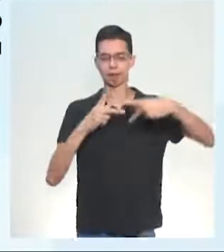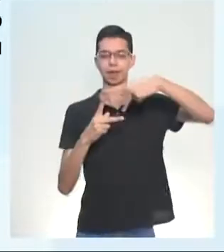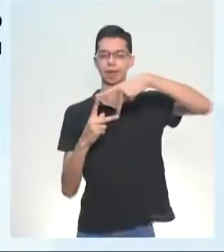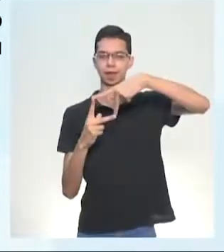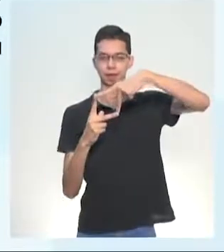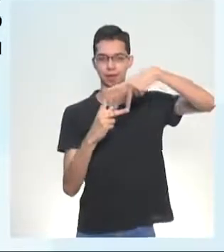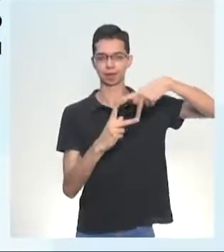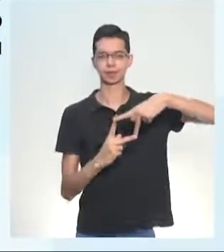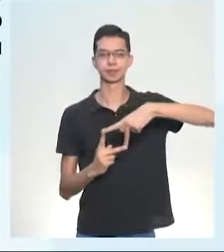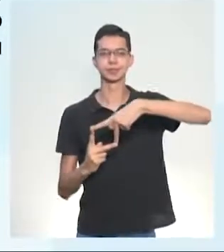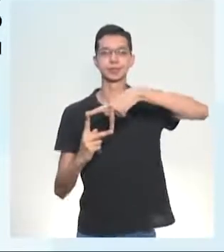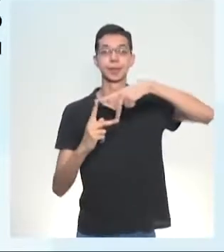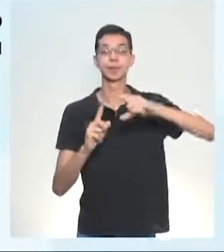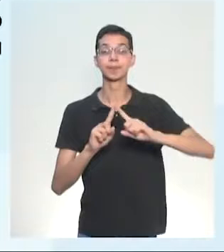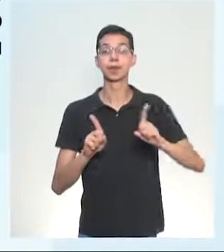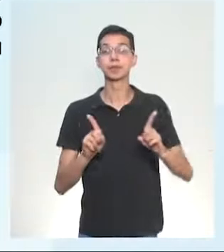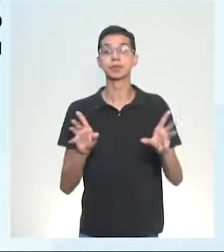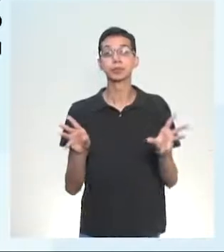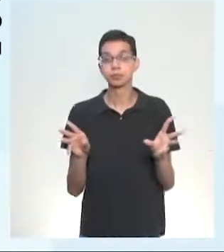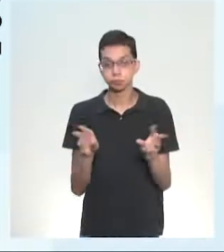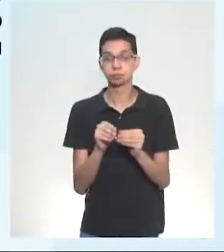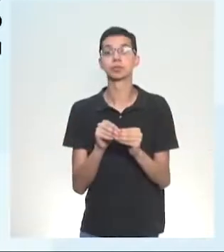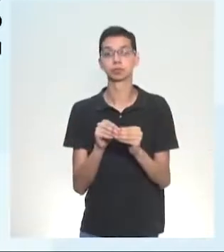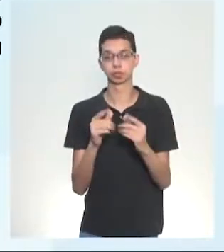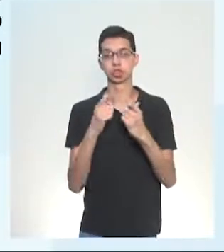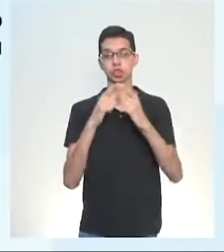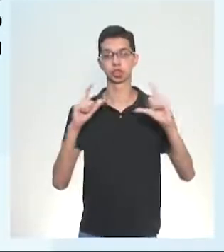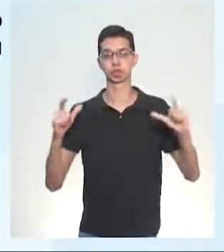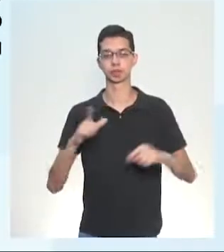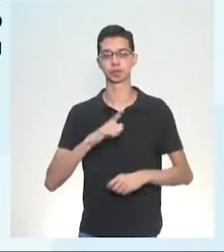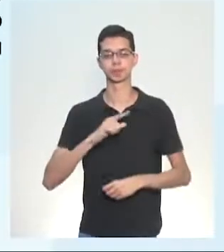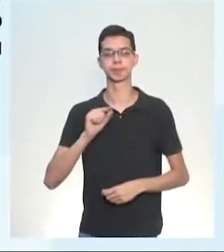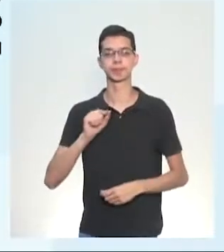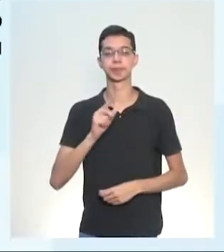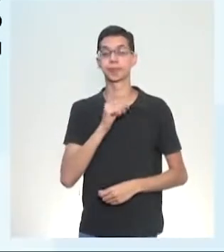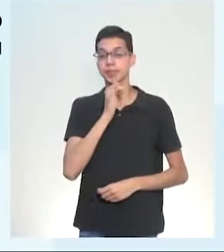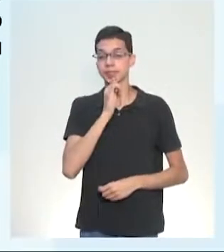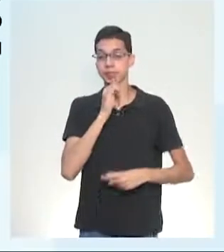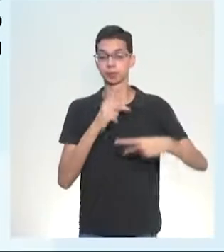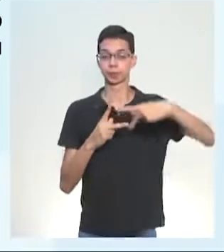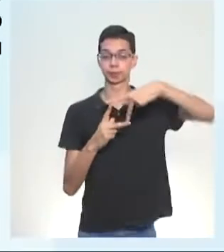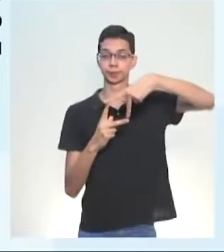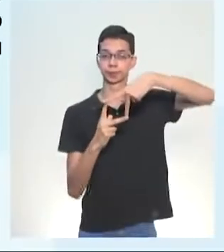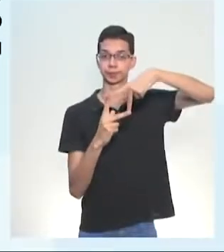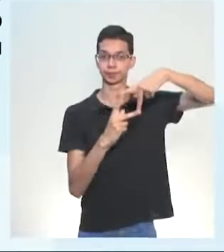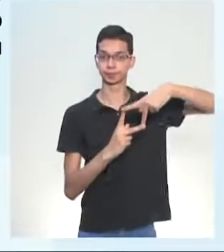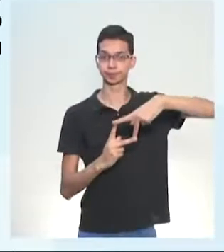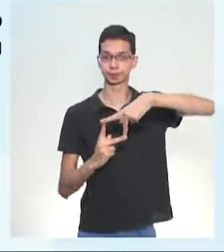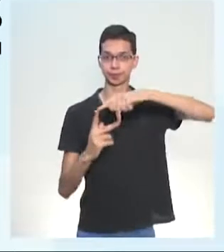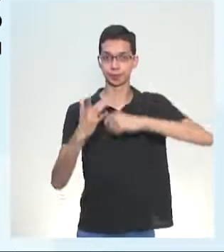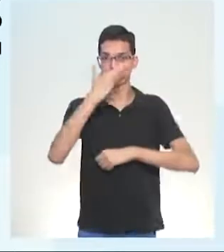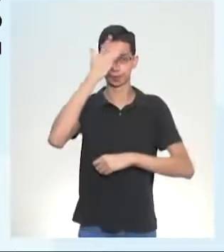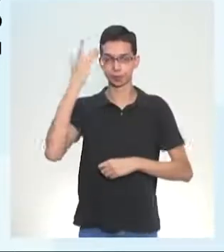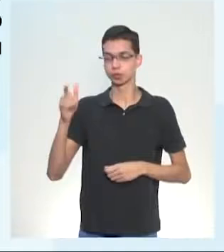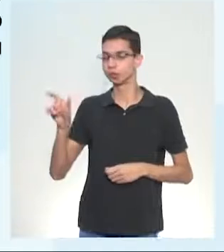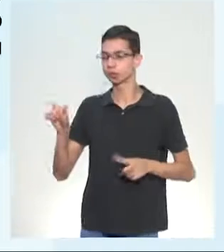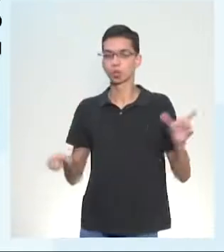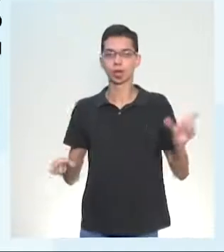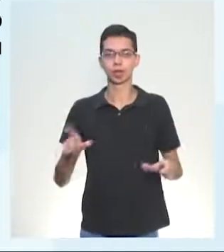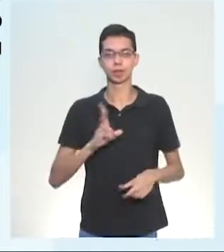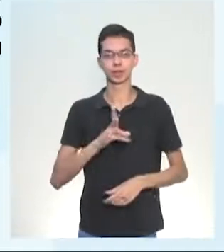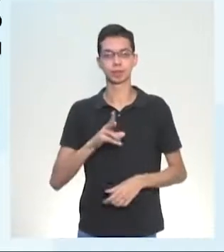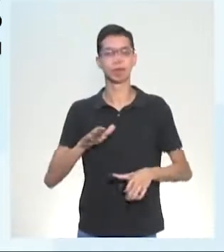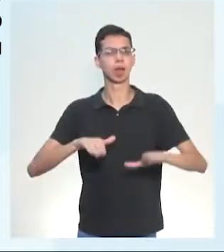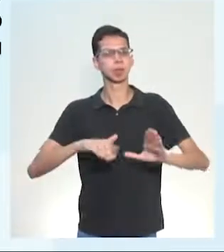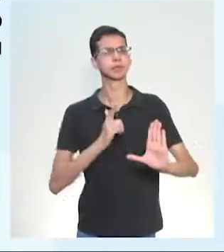porém mais curtas. Geralmente, a sequência de quadrinhos tem personagens fixas, pode ou não tecer críticas